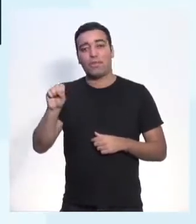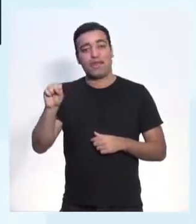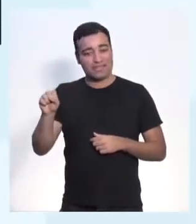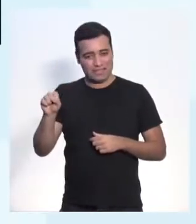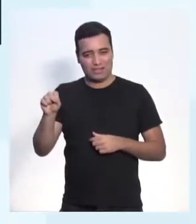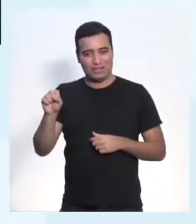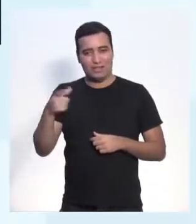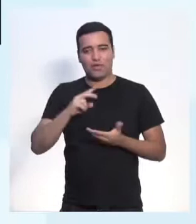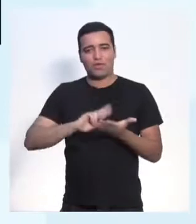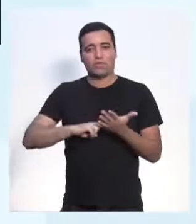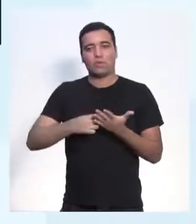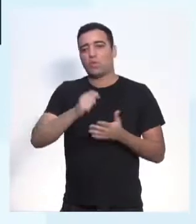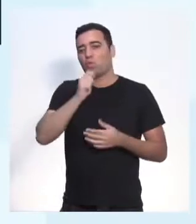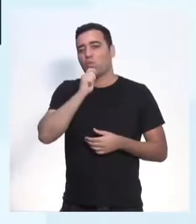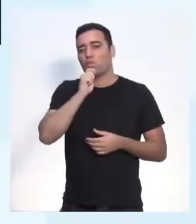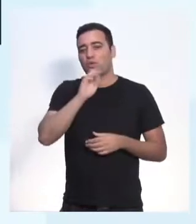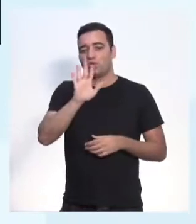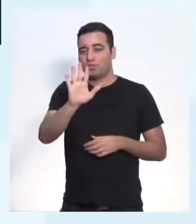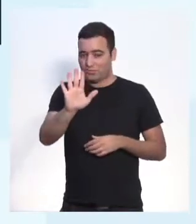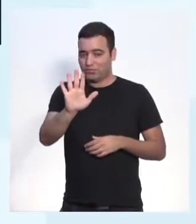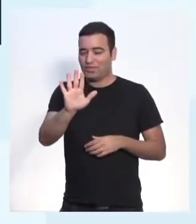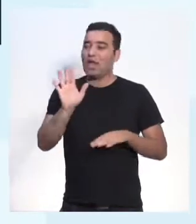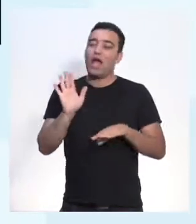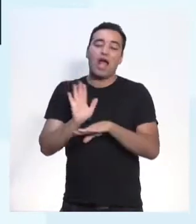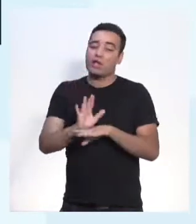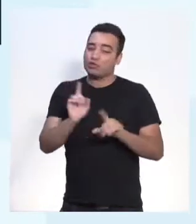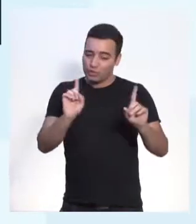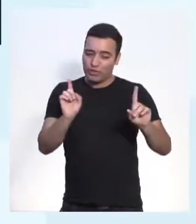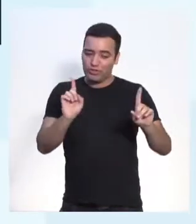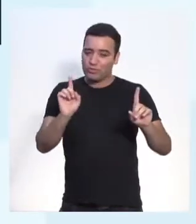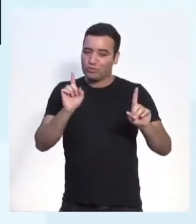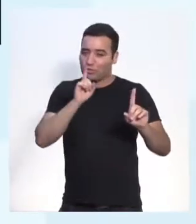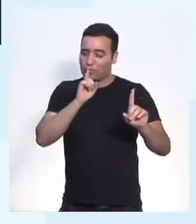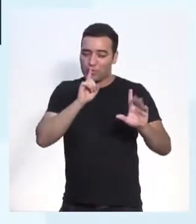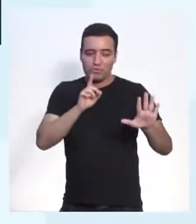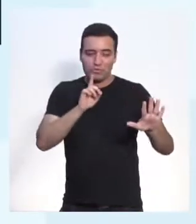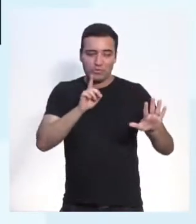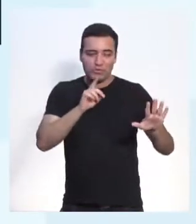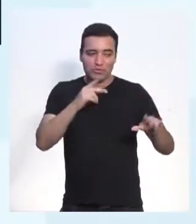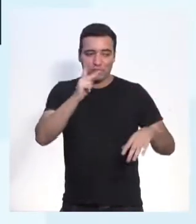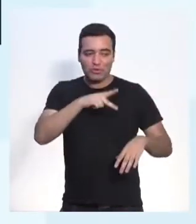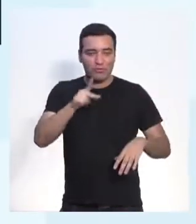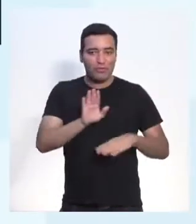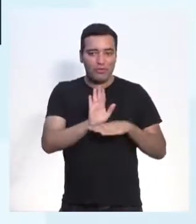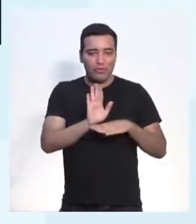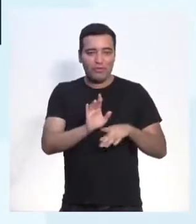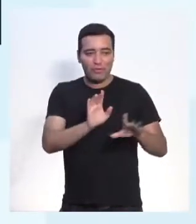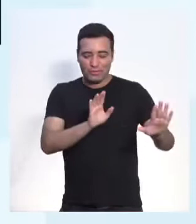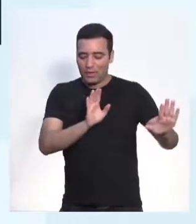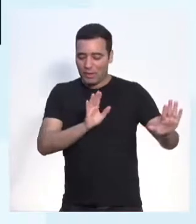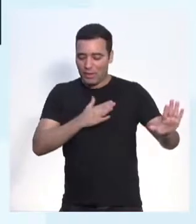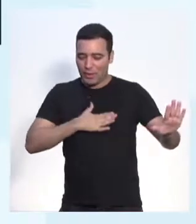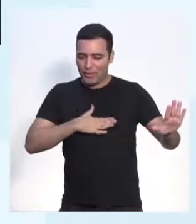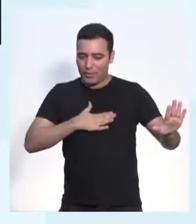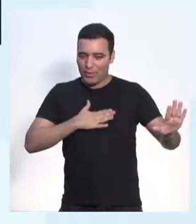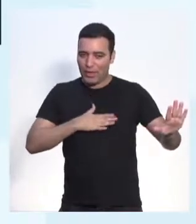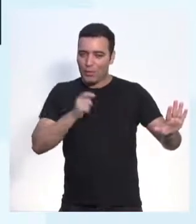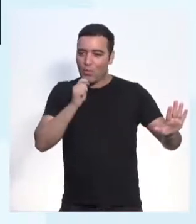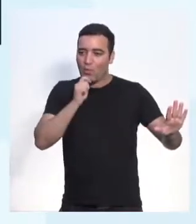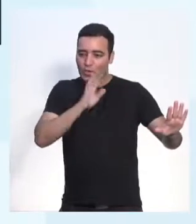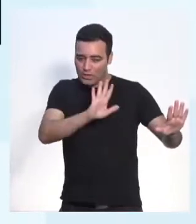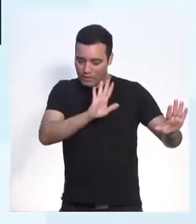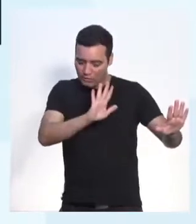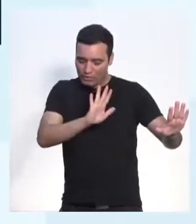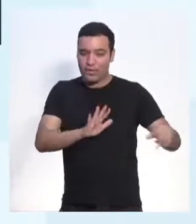a gente quer que vocês entendam pelo... Calma, Antônia, não ajuda tanto assim, Antônia. A Antônia tá doida para ajudar vocês, mas calma, né? Ainda não, Antônia. Vamos